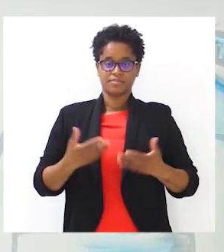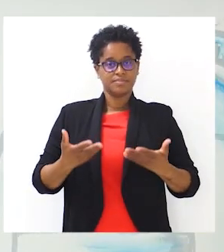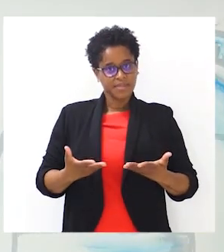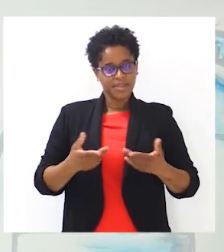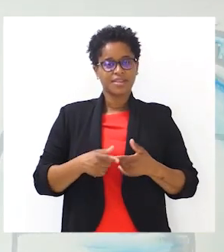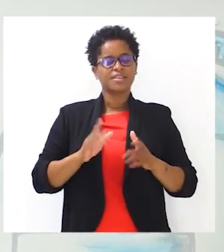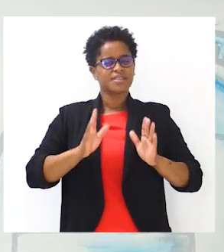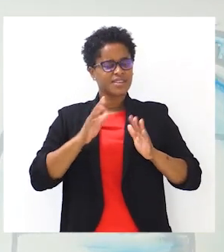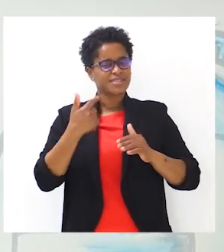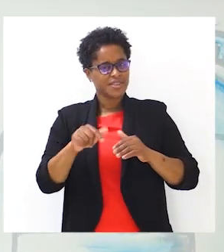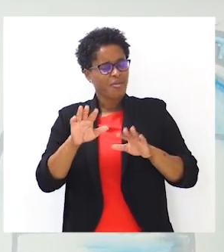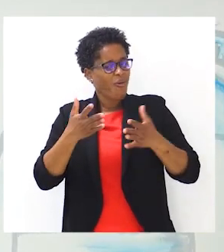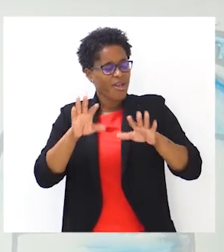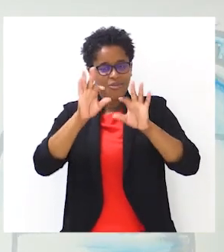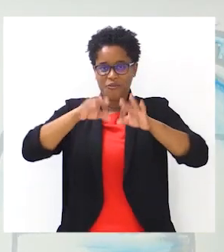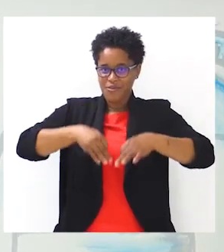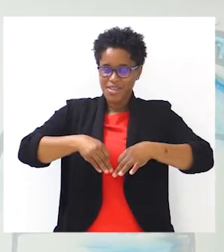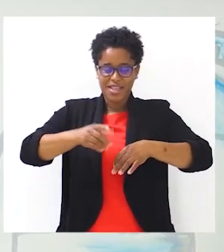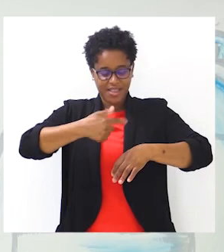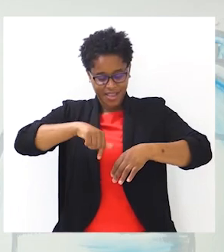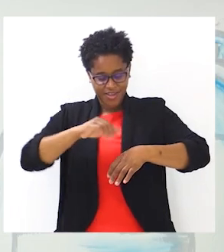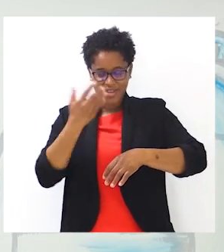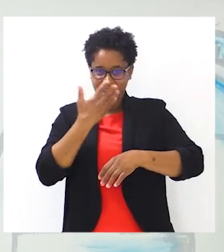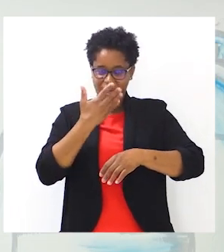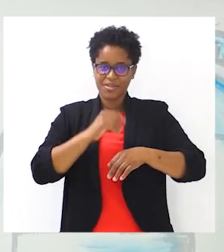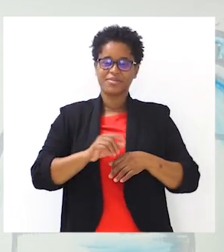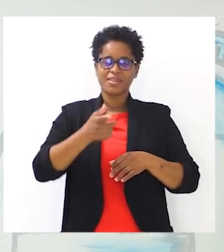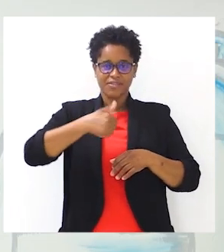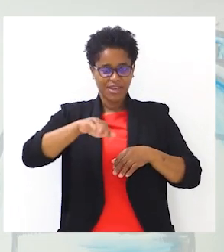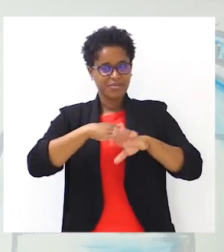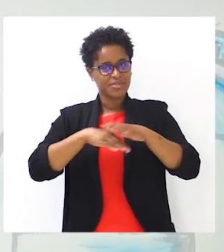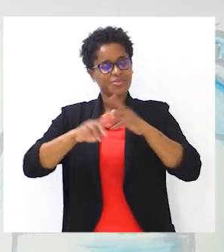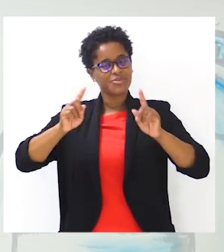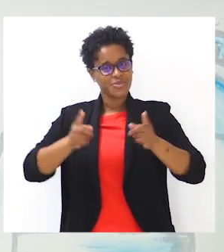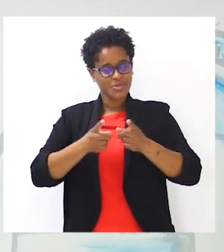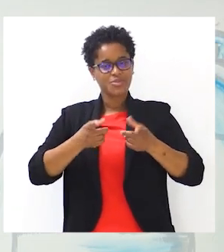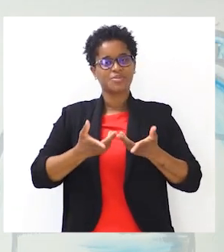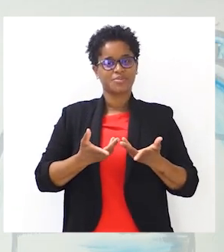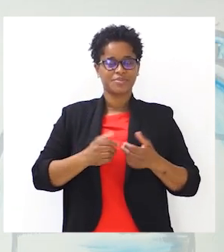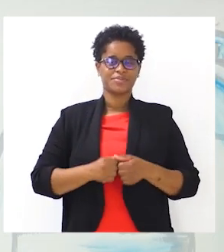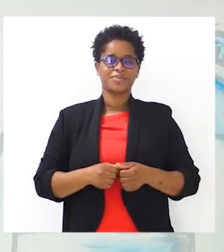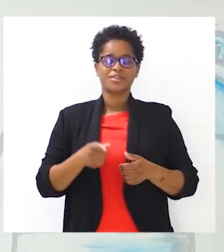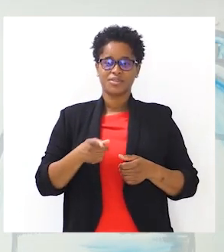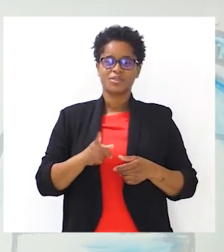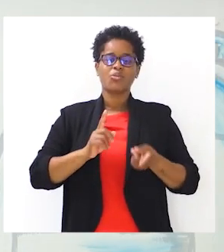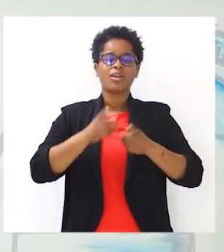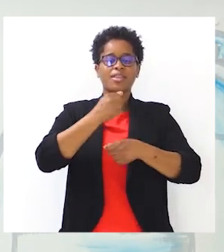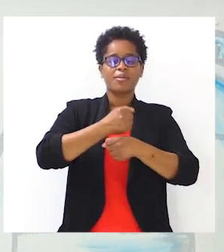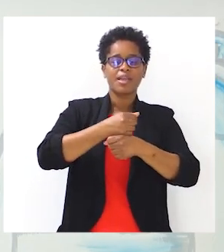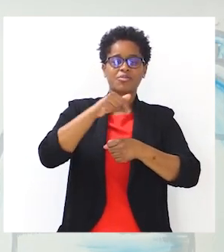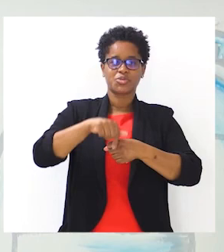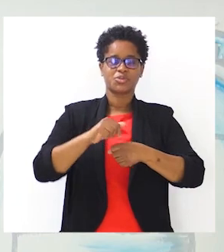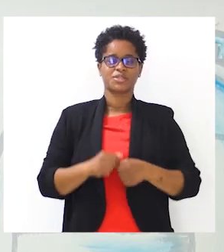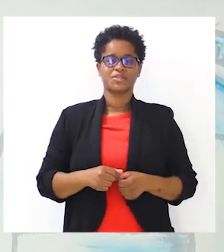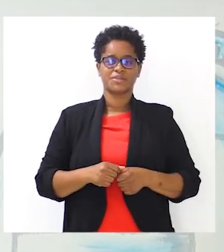Bem, já estamos quase no final da nossa aula. Vamos fazer a síntese? Isso. O que é que nós trabalhamos